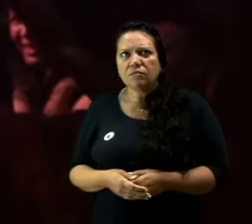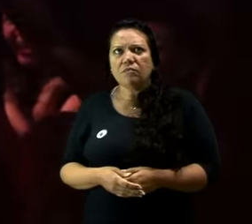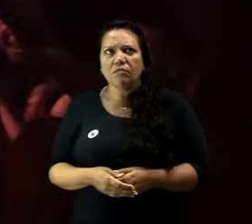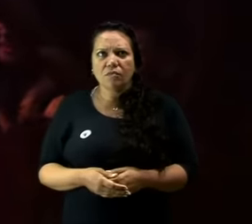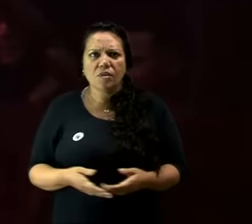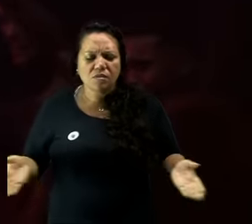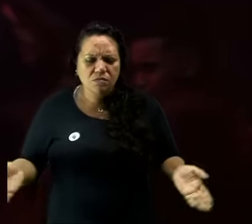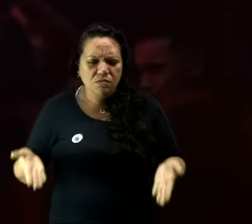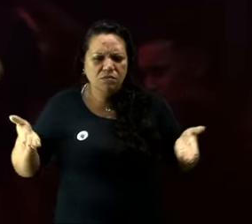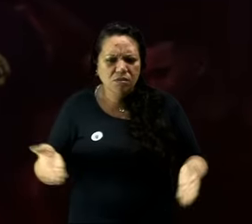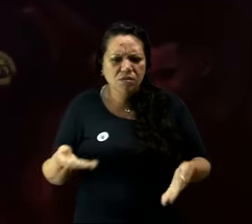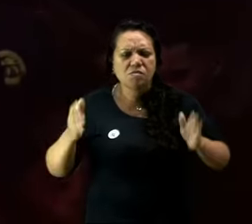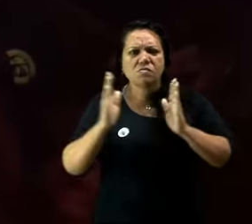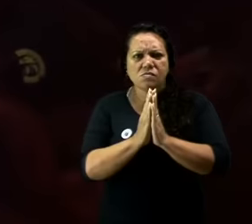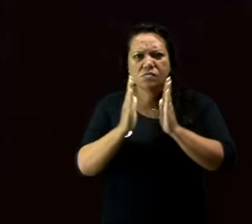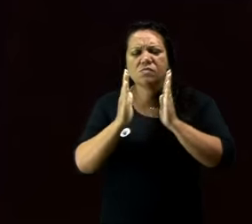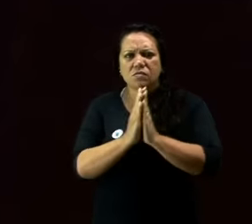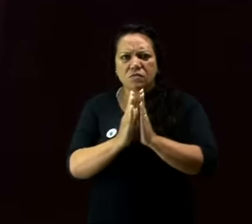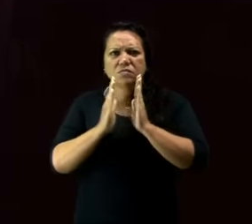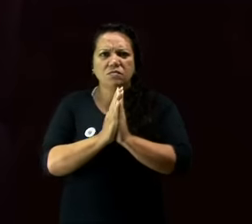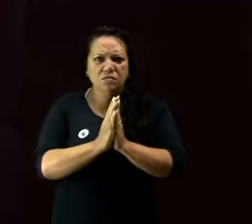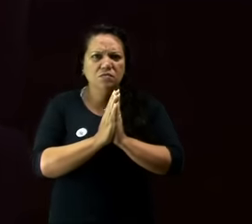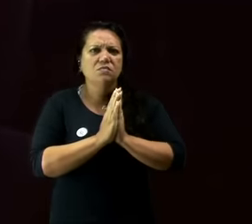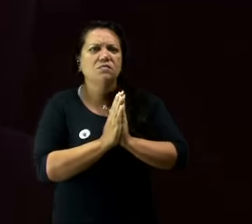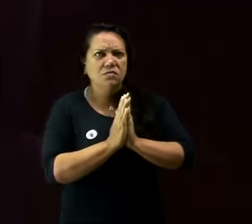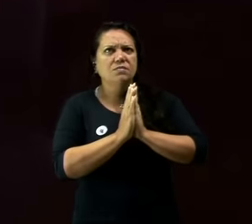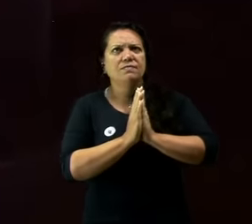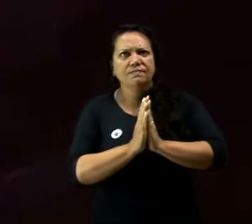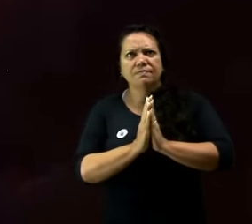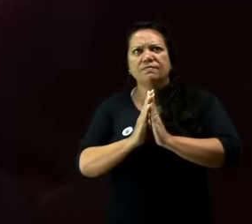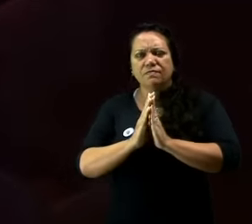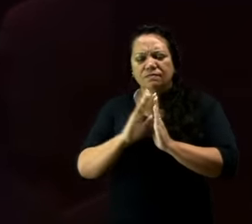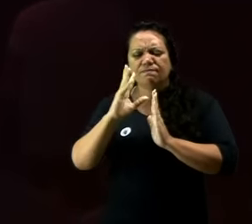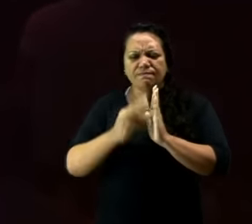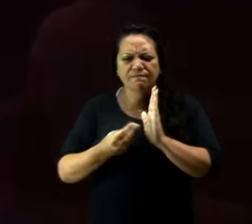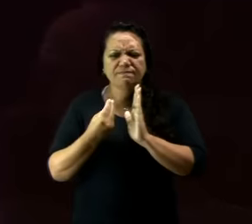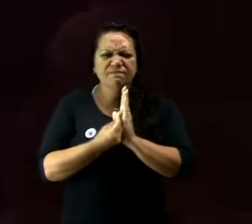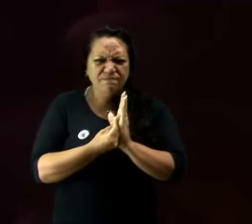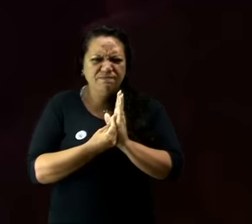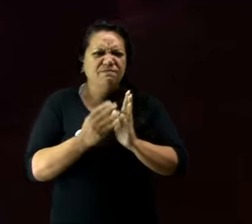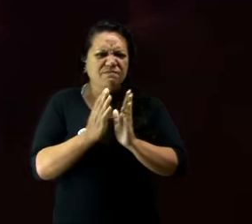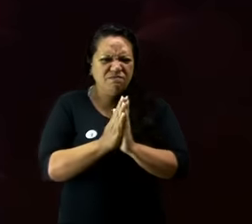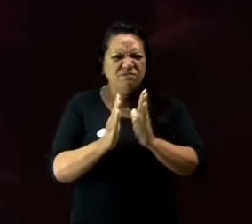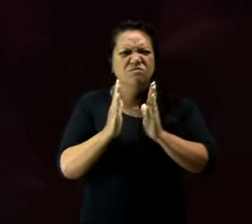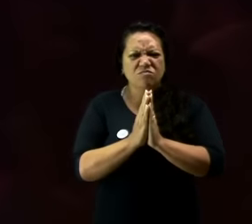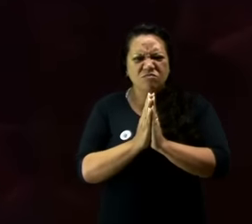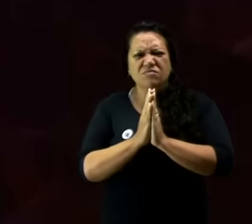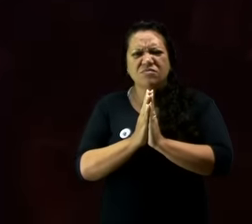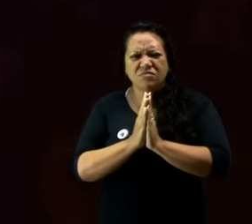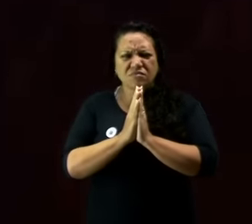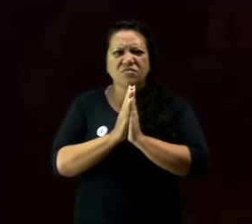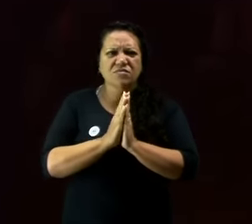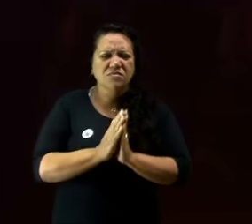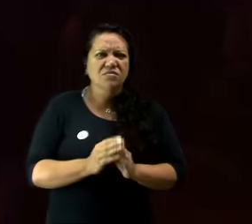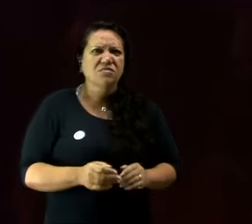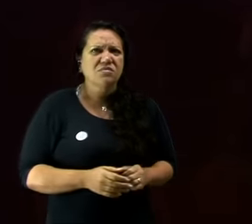igreja, rababababa, rababa, reba, rebende.